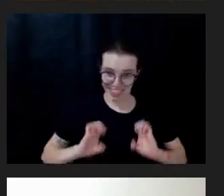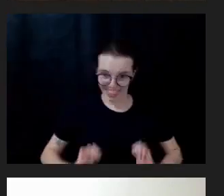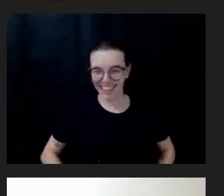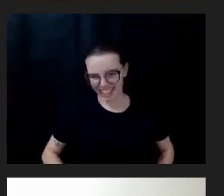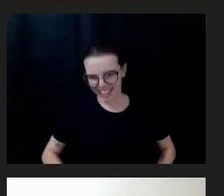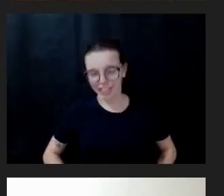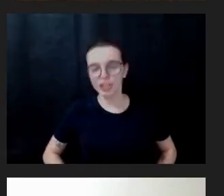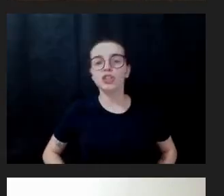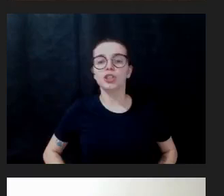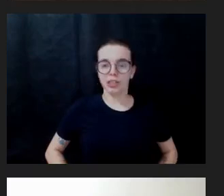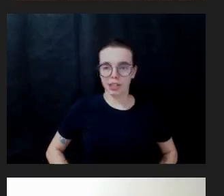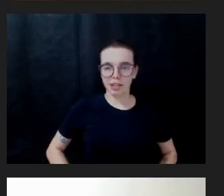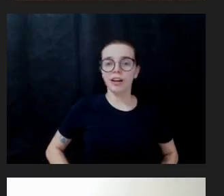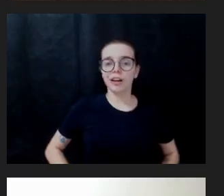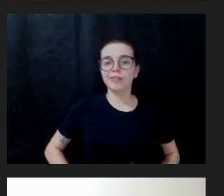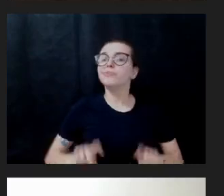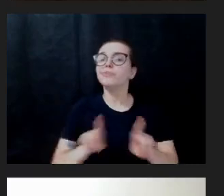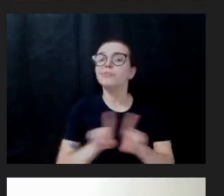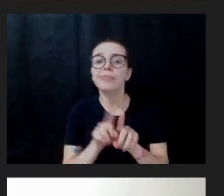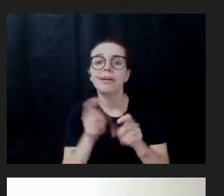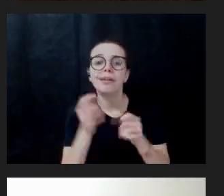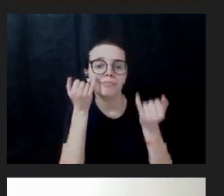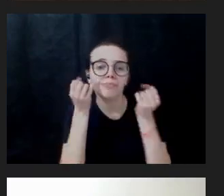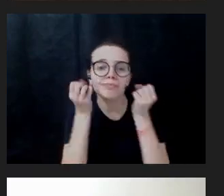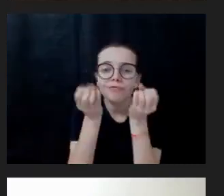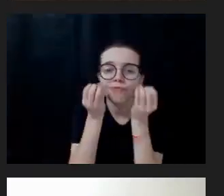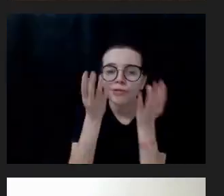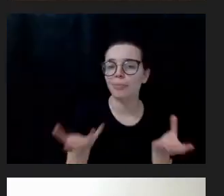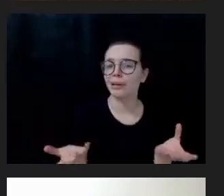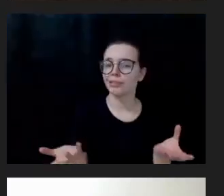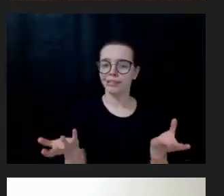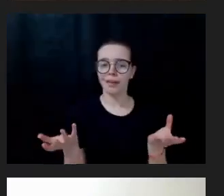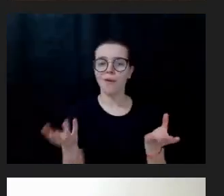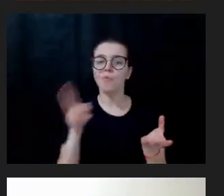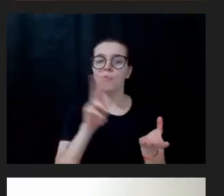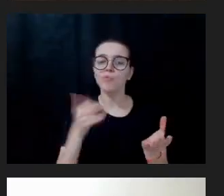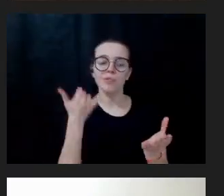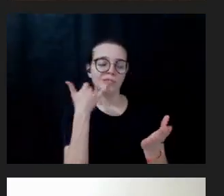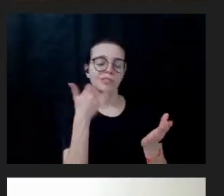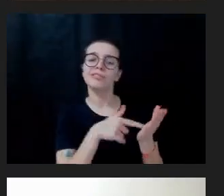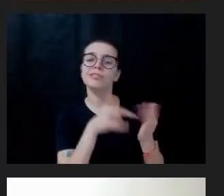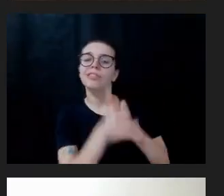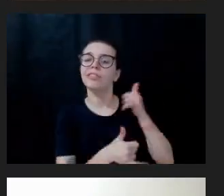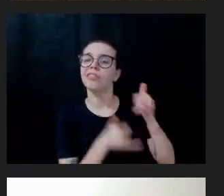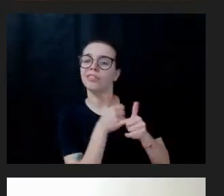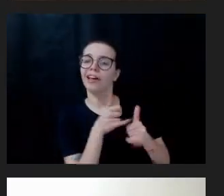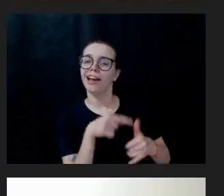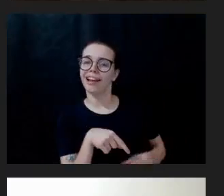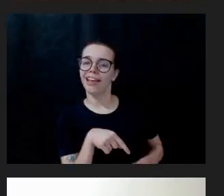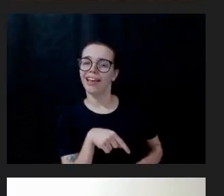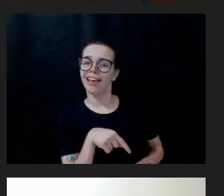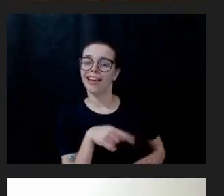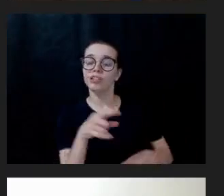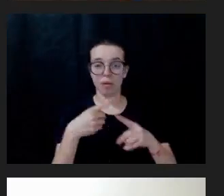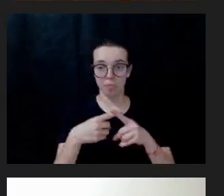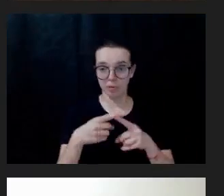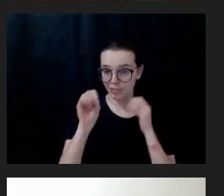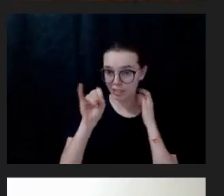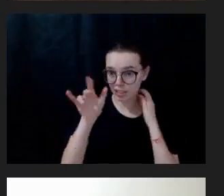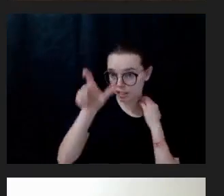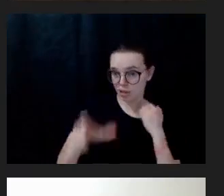pela internet ou por celulares, né? Porque quando o médico recebe